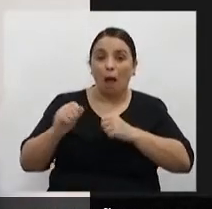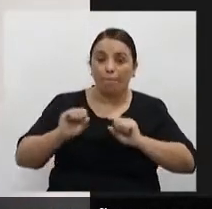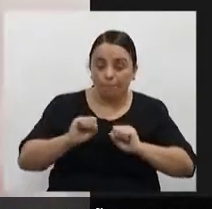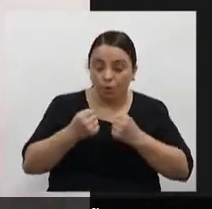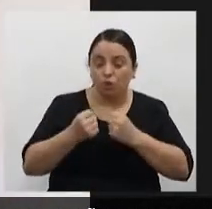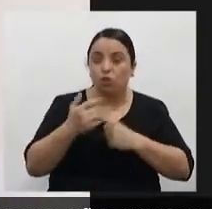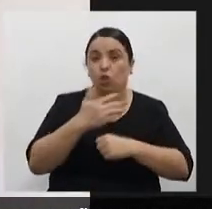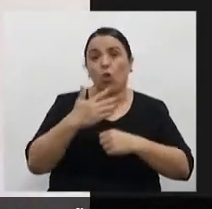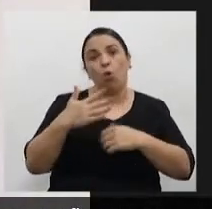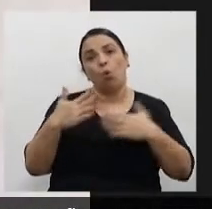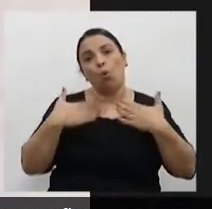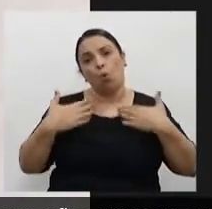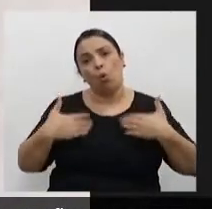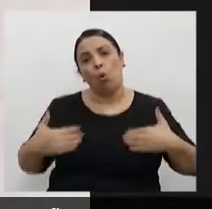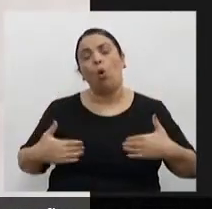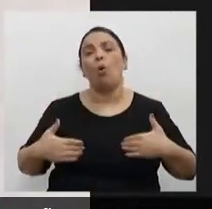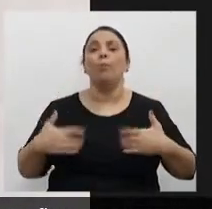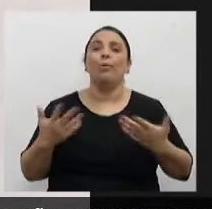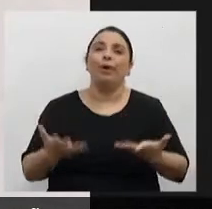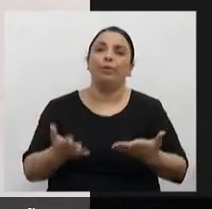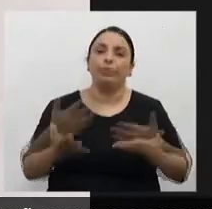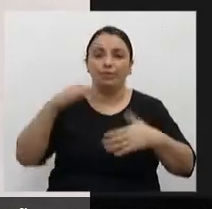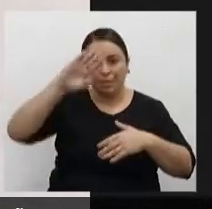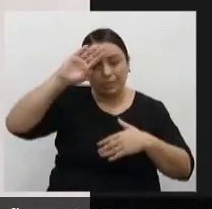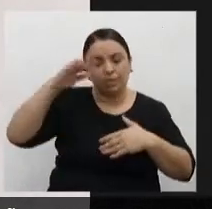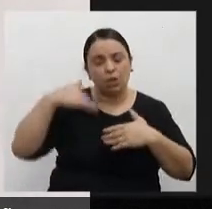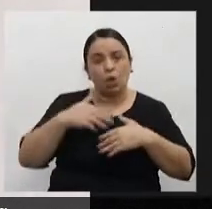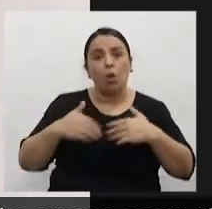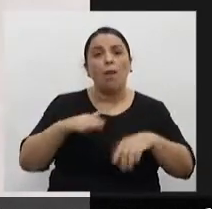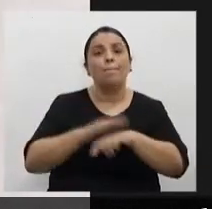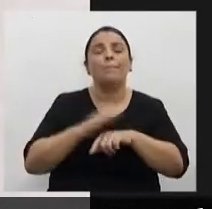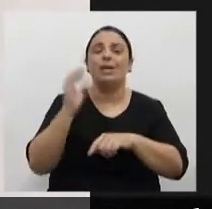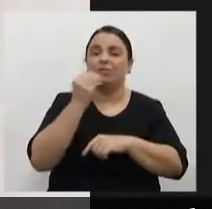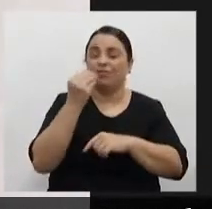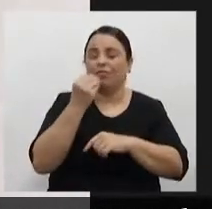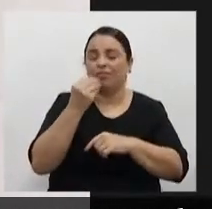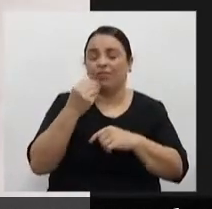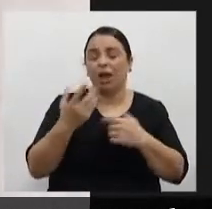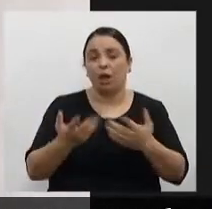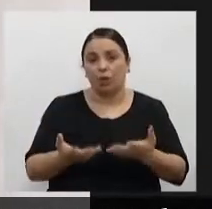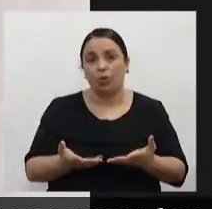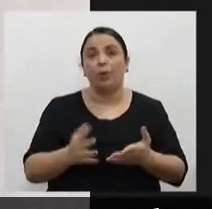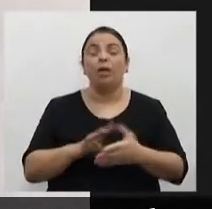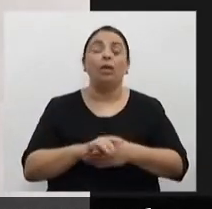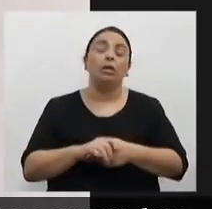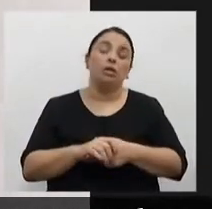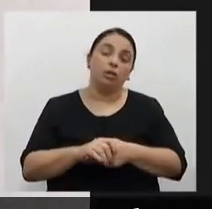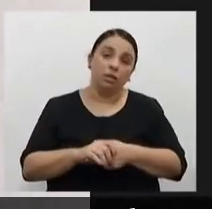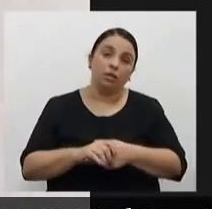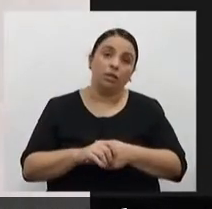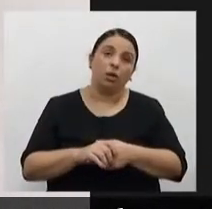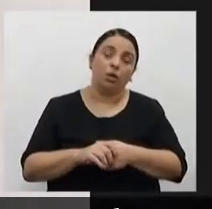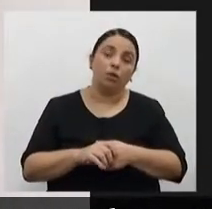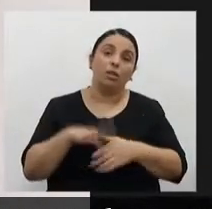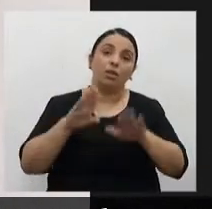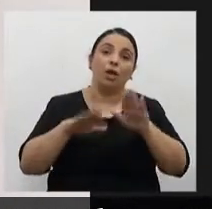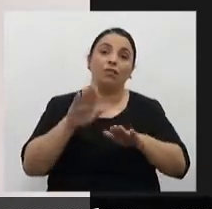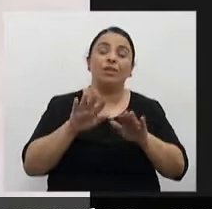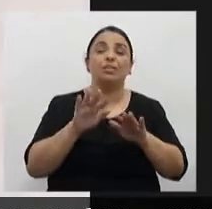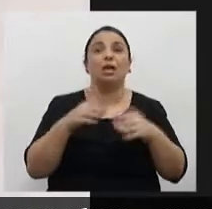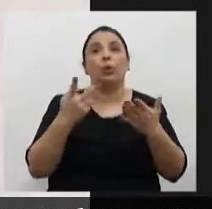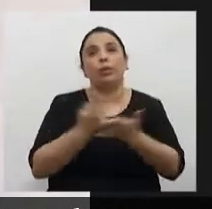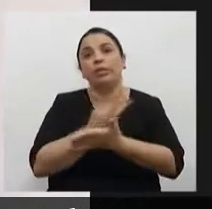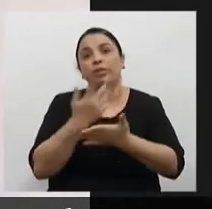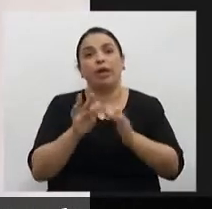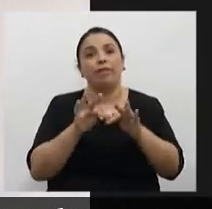pode pegar e vir a ficar assintomática, e como foi dito anteriormente, pode ser que a família tenha 2, 3 pessoas